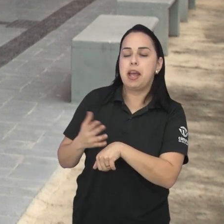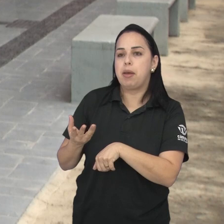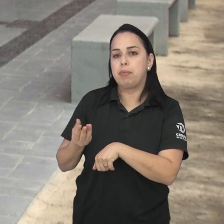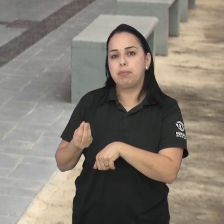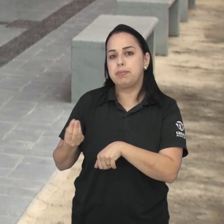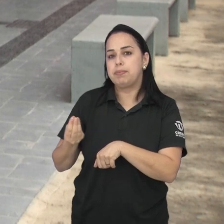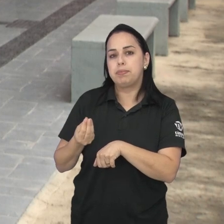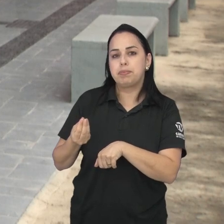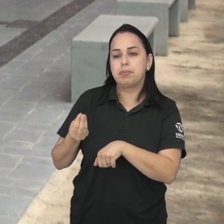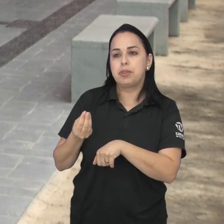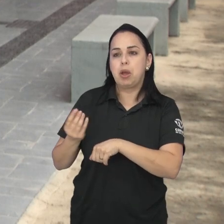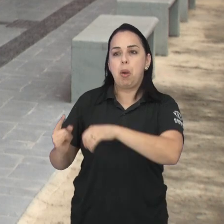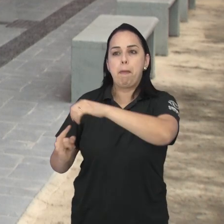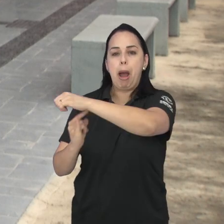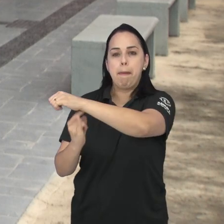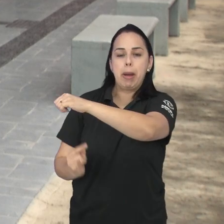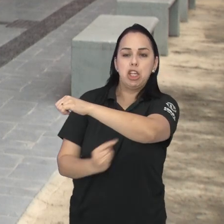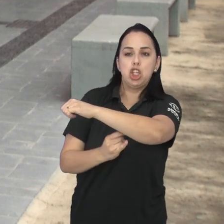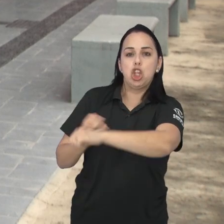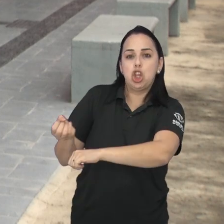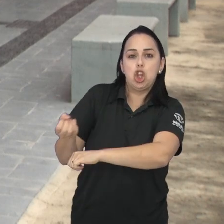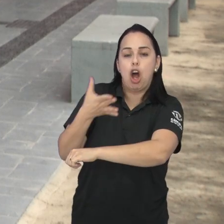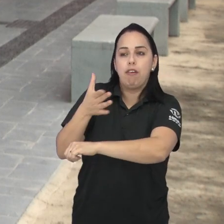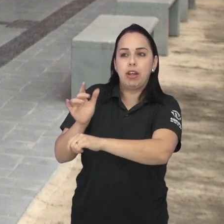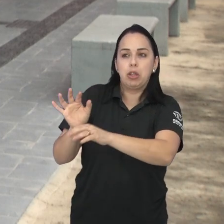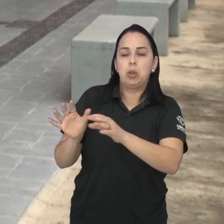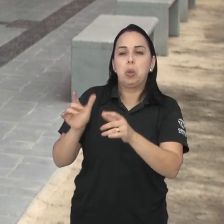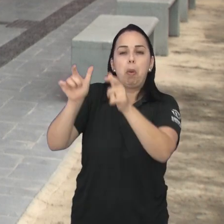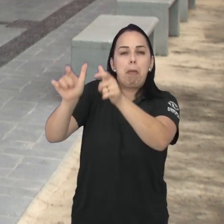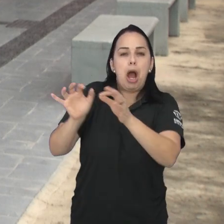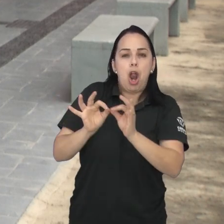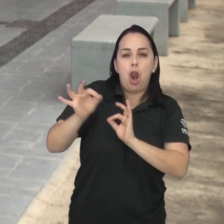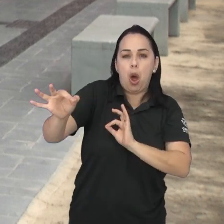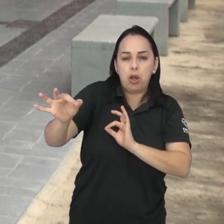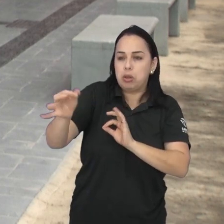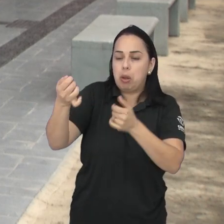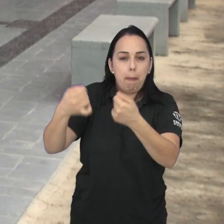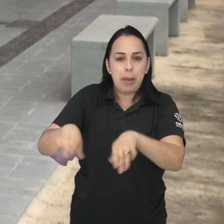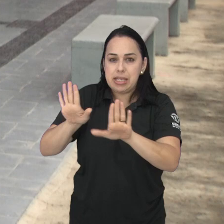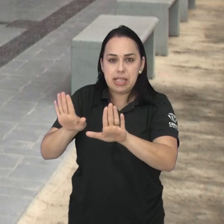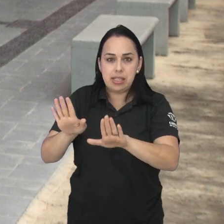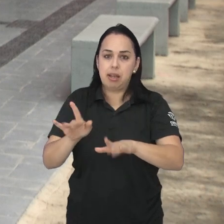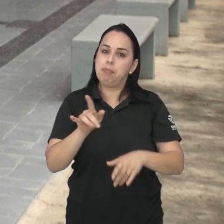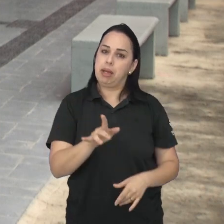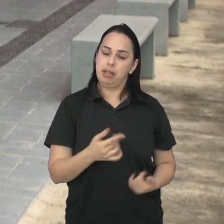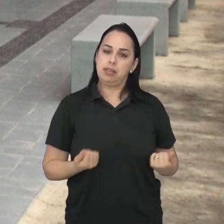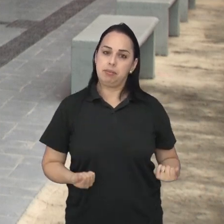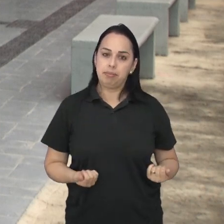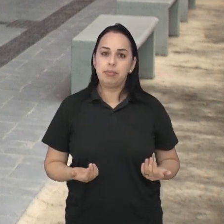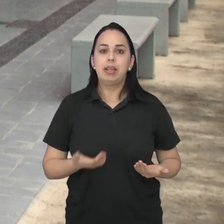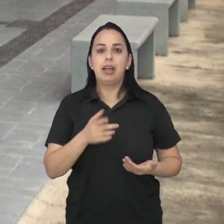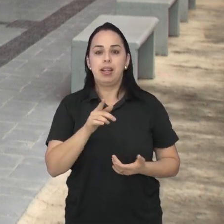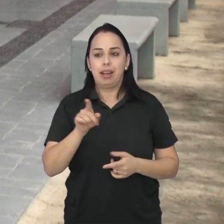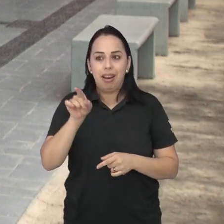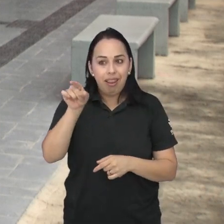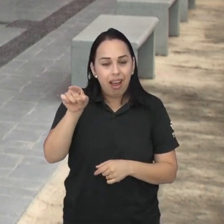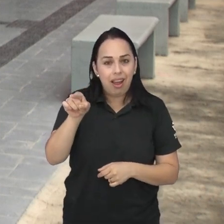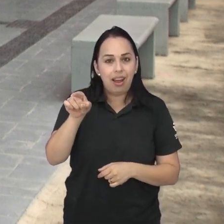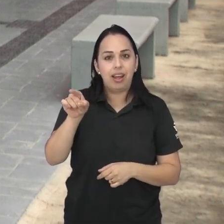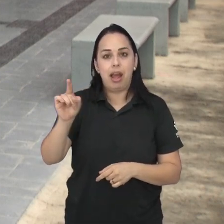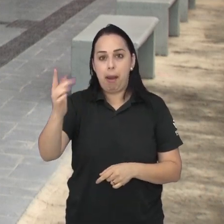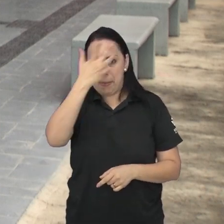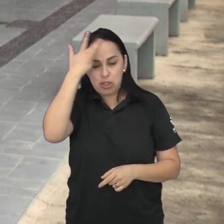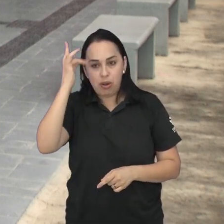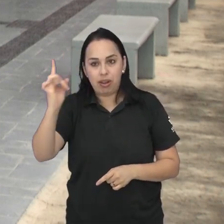Fizeram uma ponte nova em tal lugar, num bairro longe aí, mas lá não precisava de ponte, o que eu preciso é aqui, mas, poxa vida, aquele